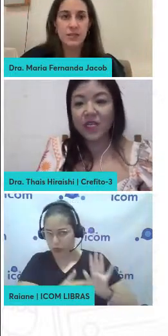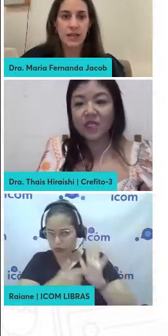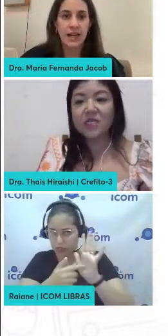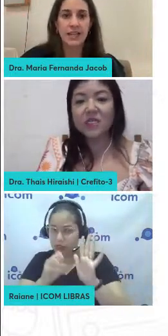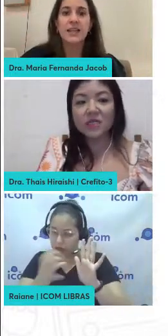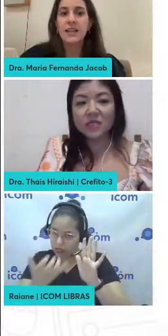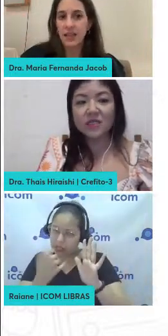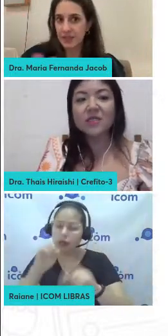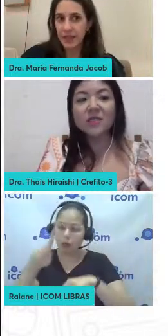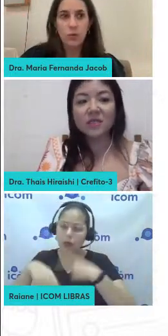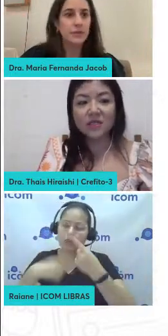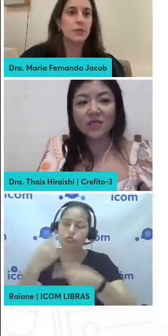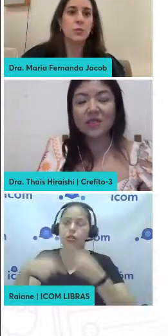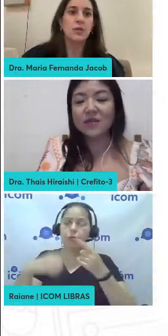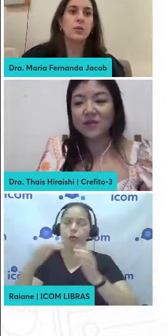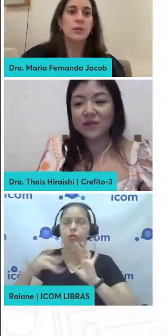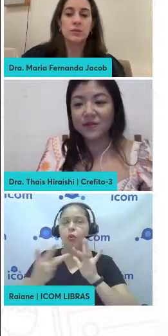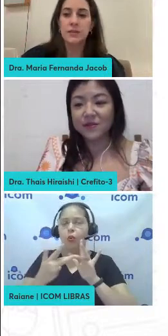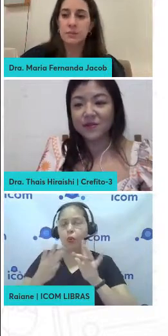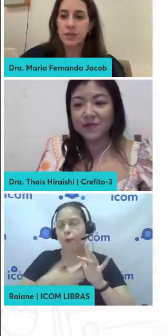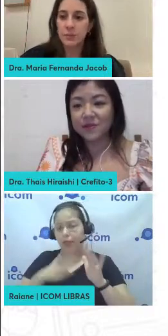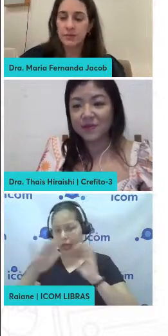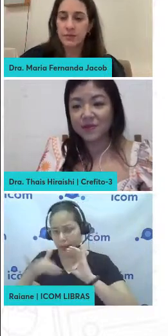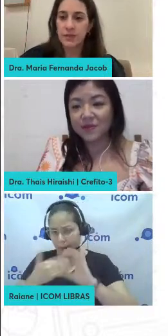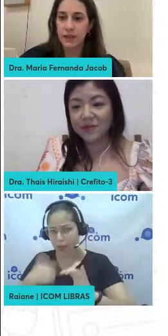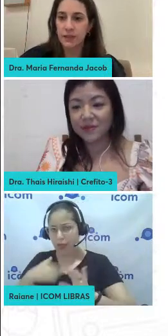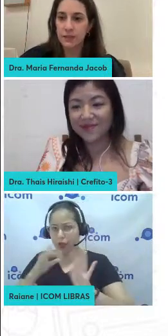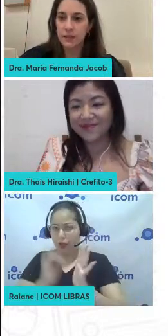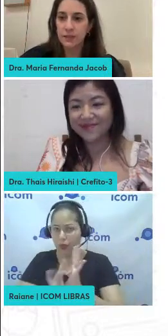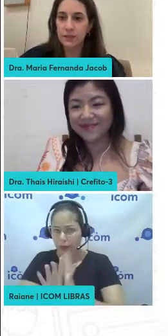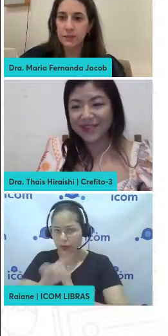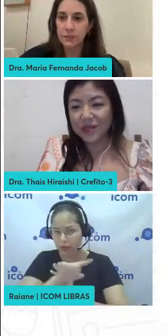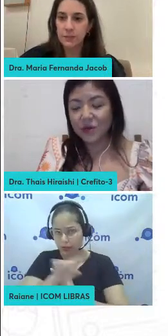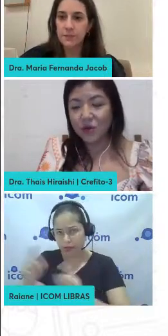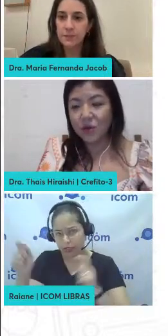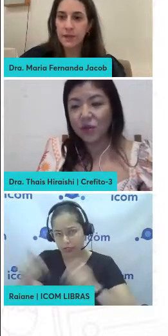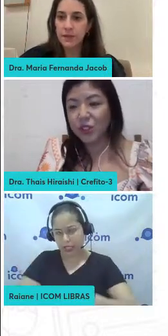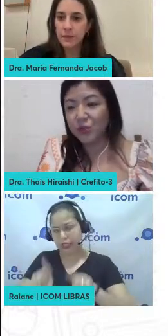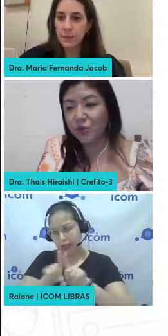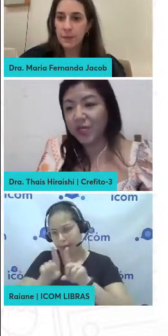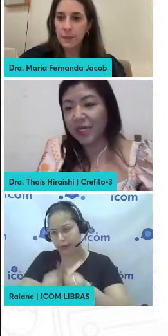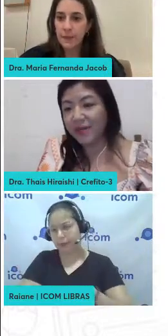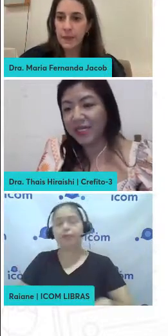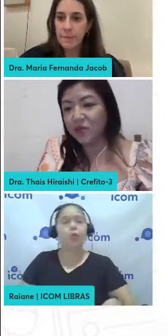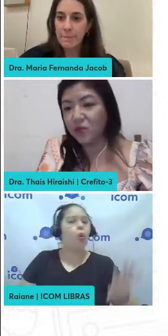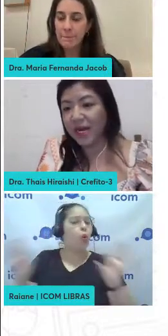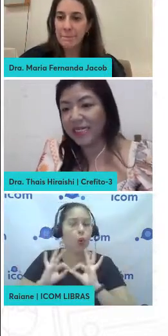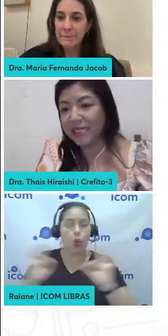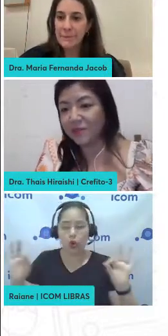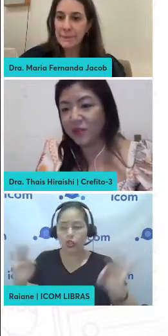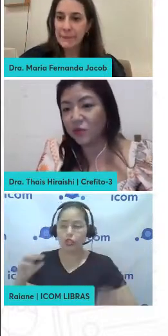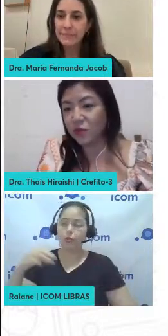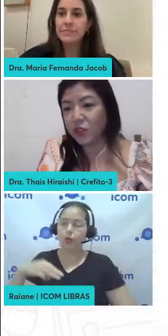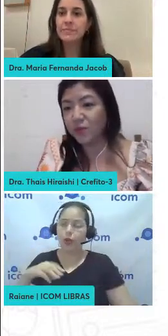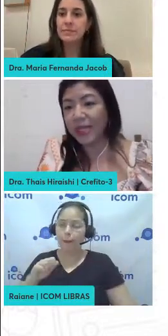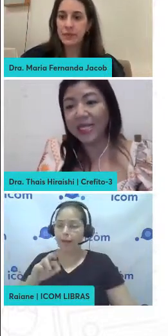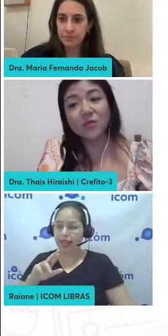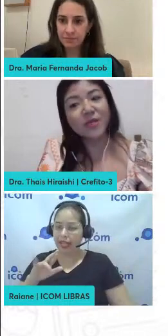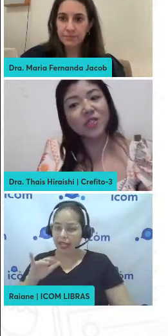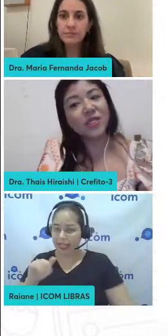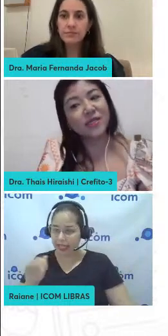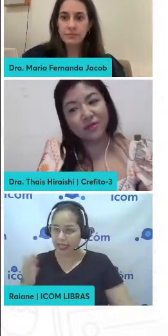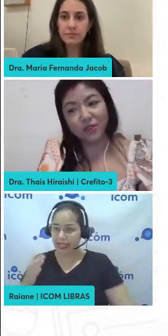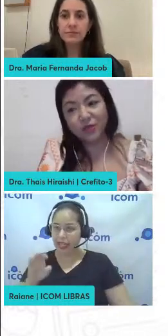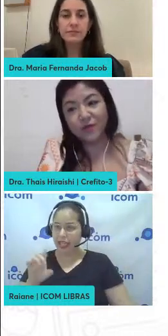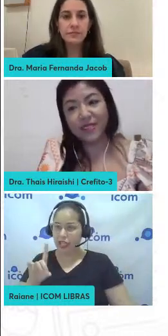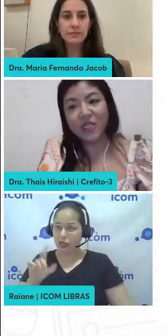vocês precisarem entrar em contato comigo, eu mando o trabalho para vocês. Ótimo. E a Maria Eduarda perguntou se o Pilates